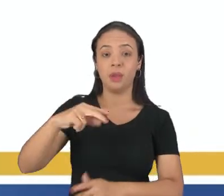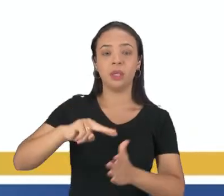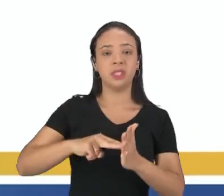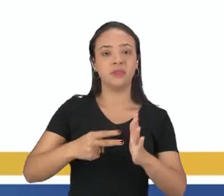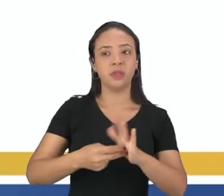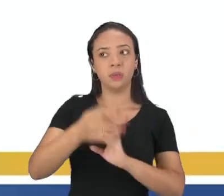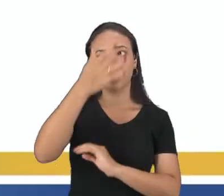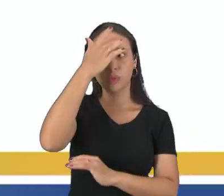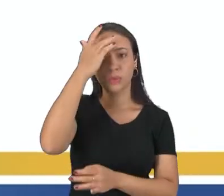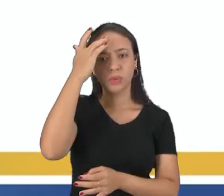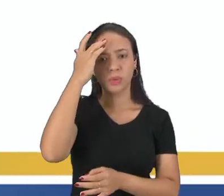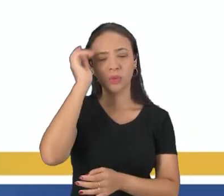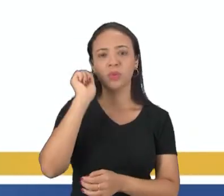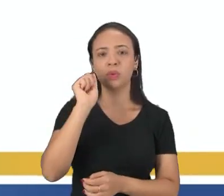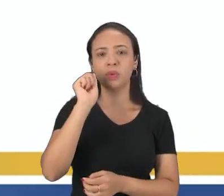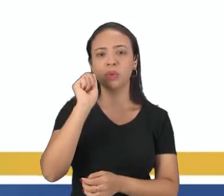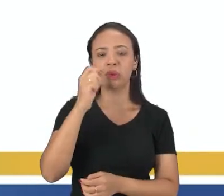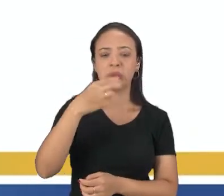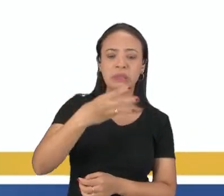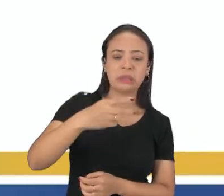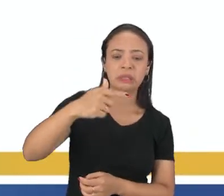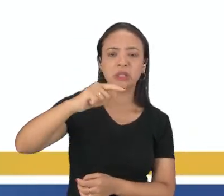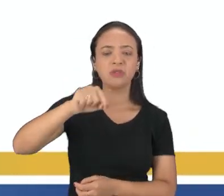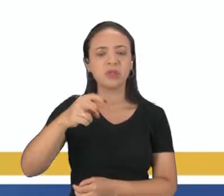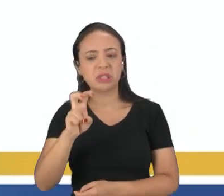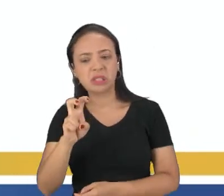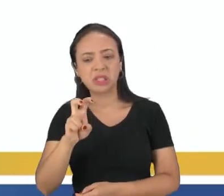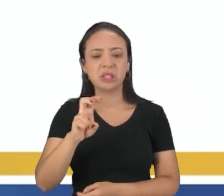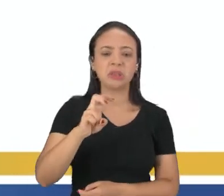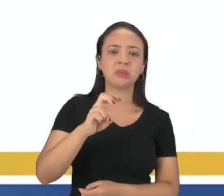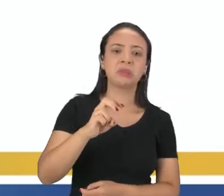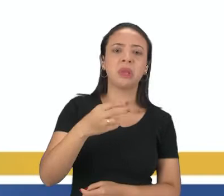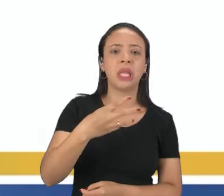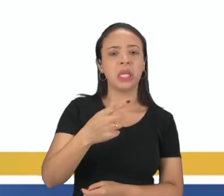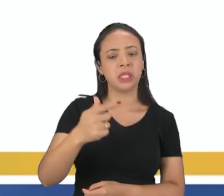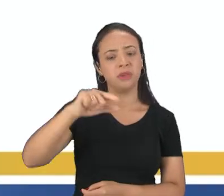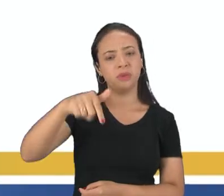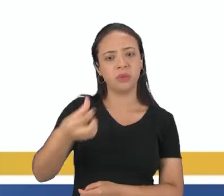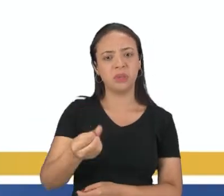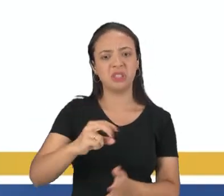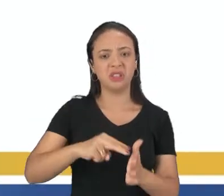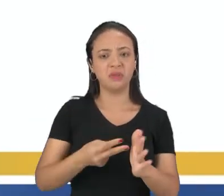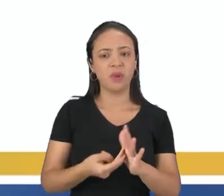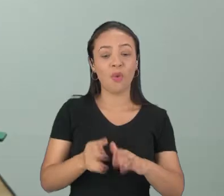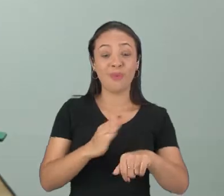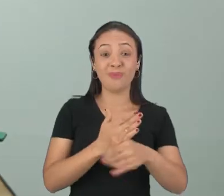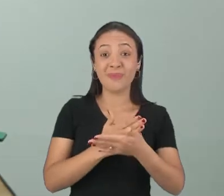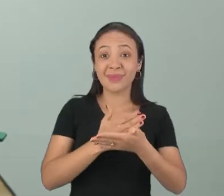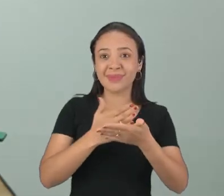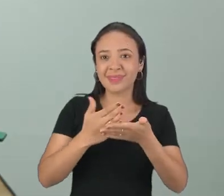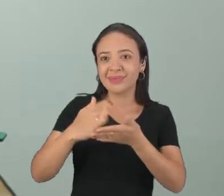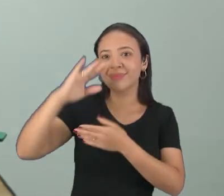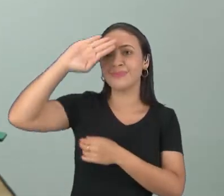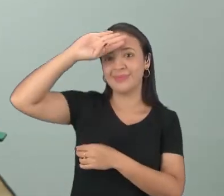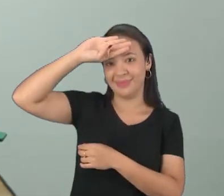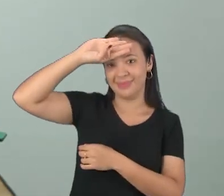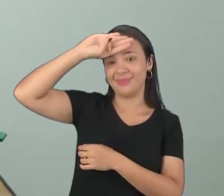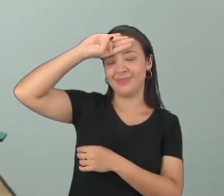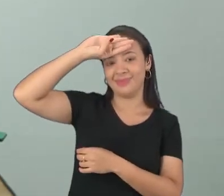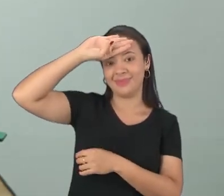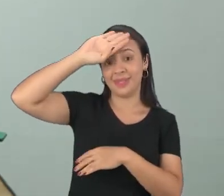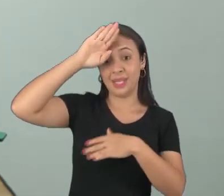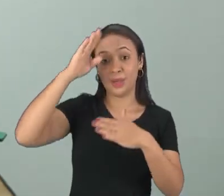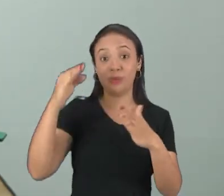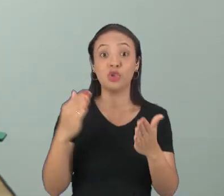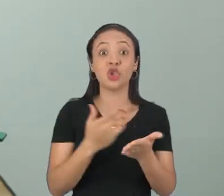já começou de 37,5, 37,6. A gente já disse que está ficando meio febril, né? E aí, quando